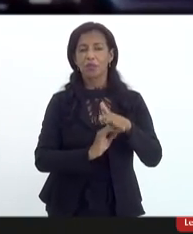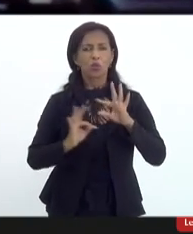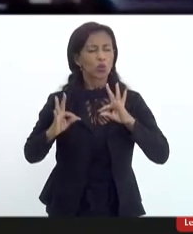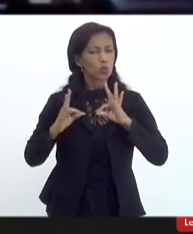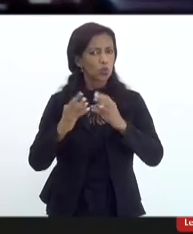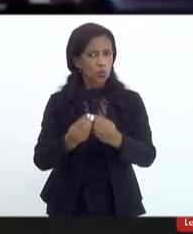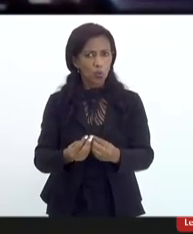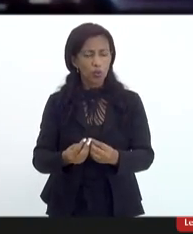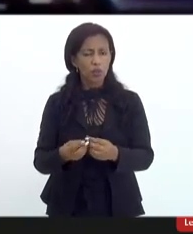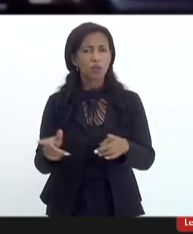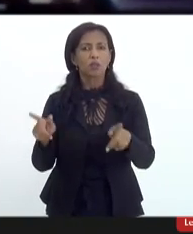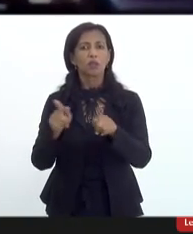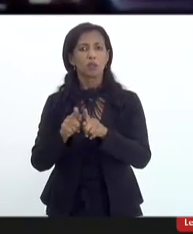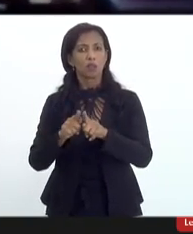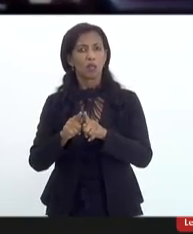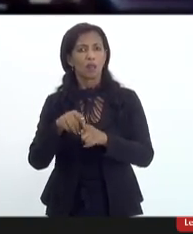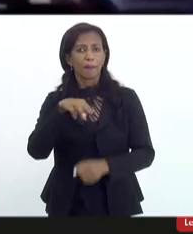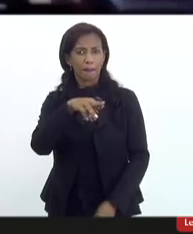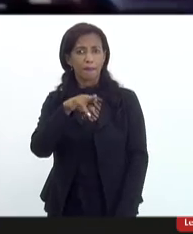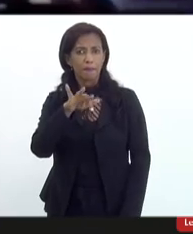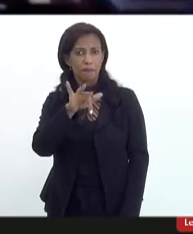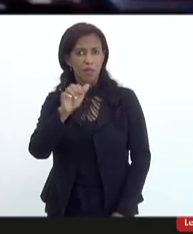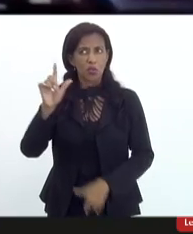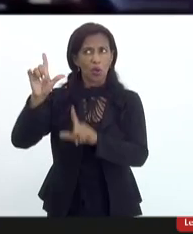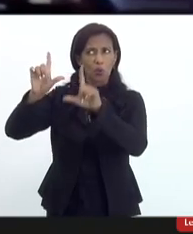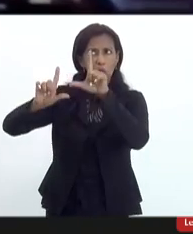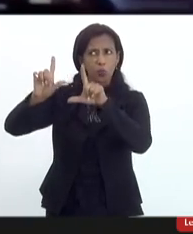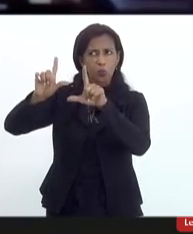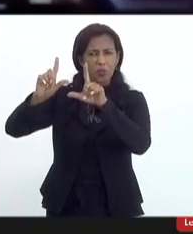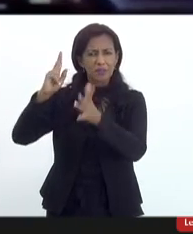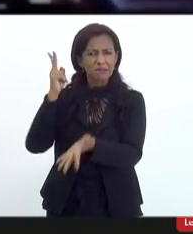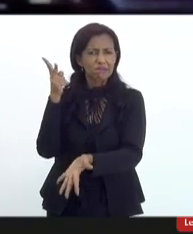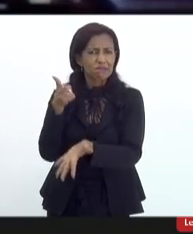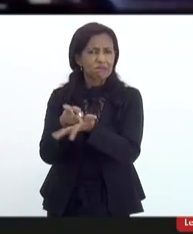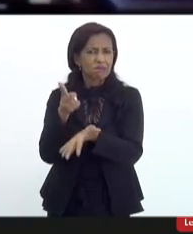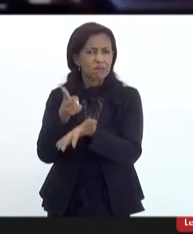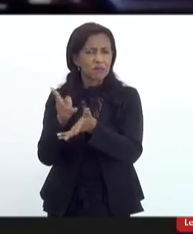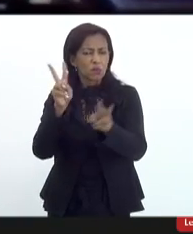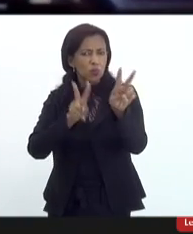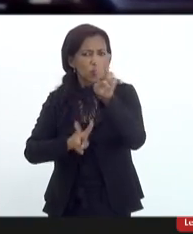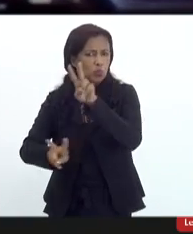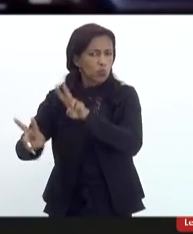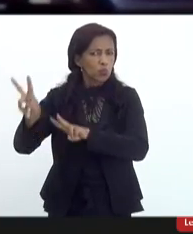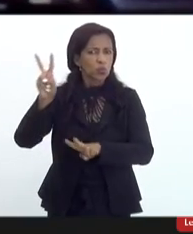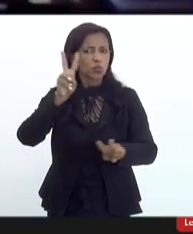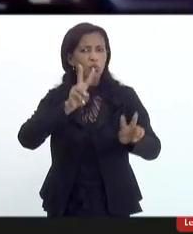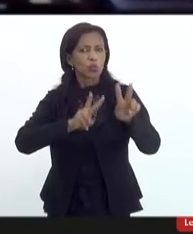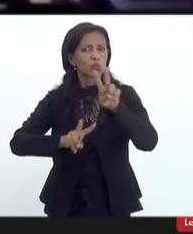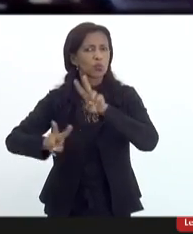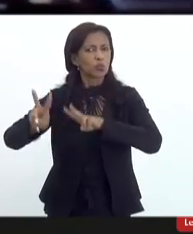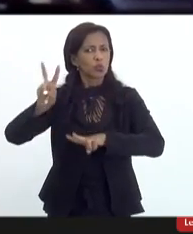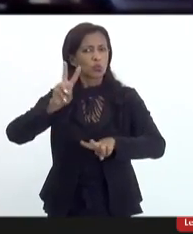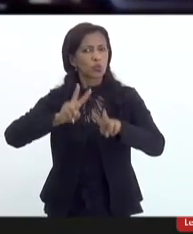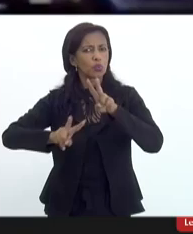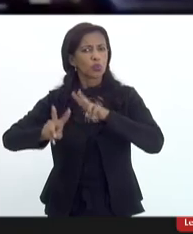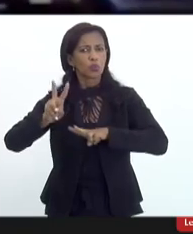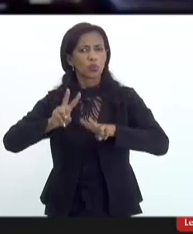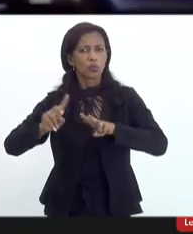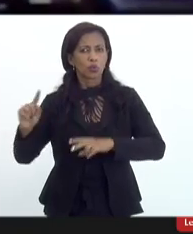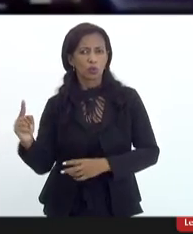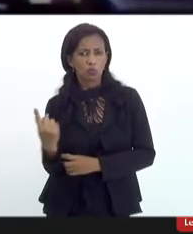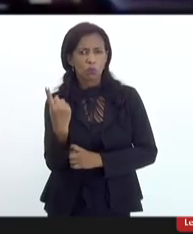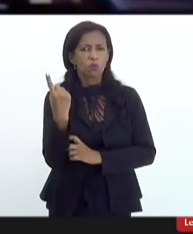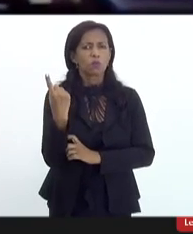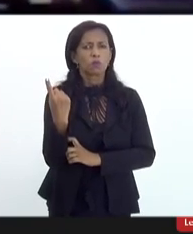todas, inclusive a mídia, mantém toda uma visão de que a